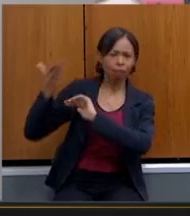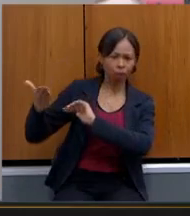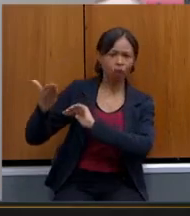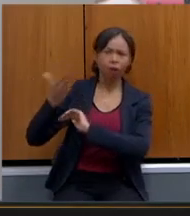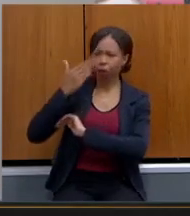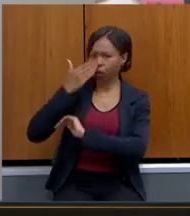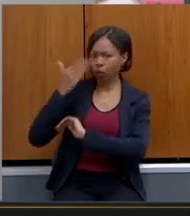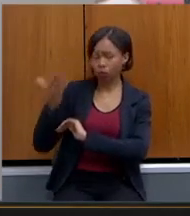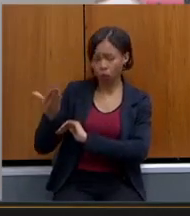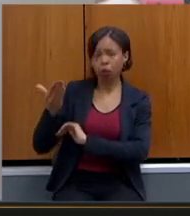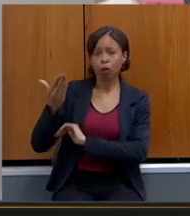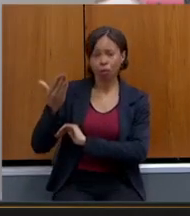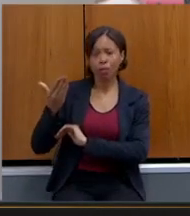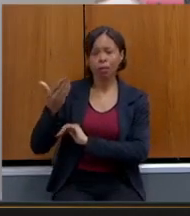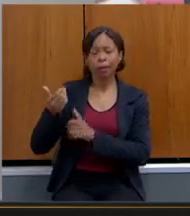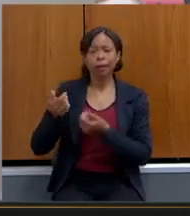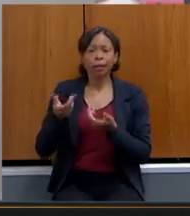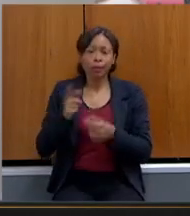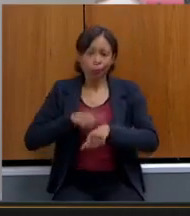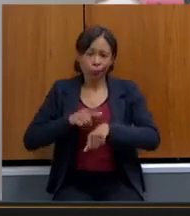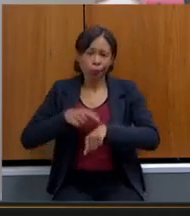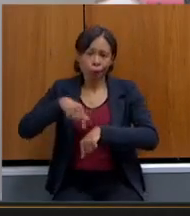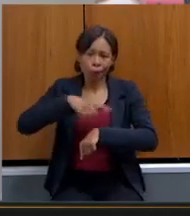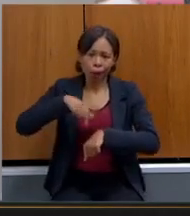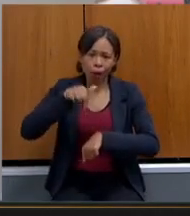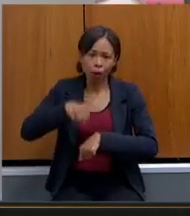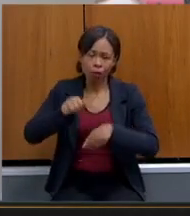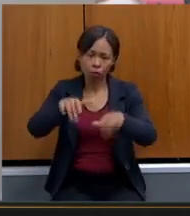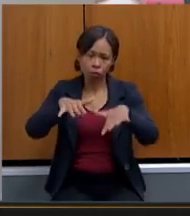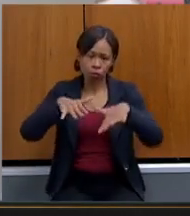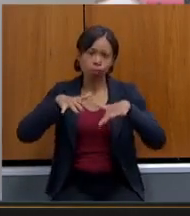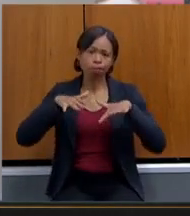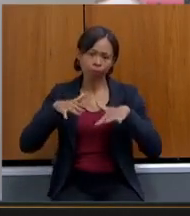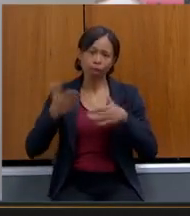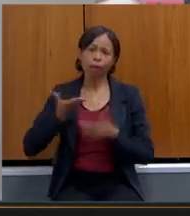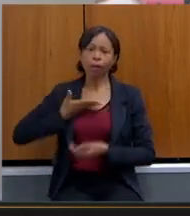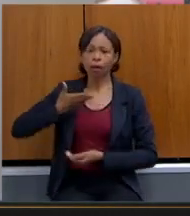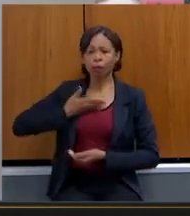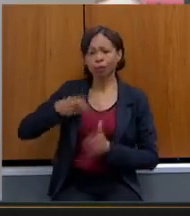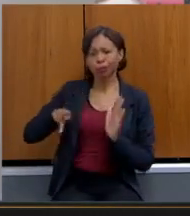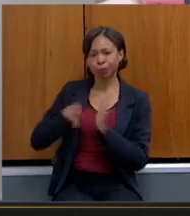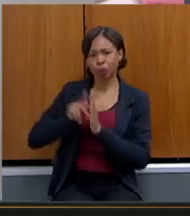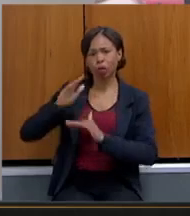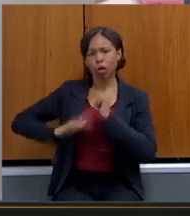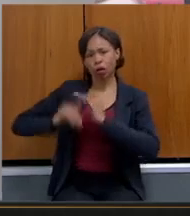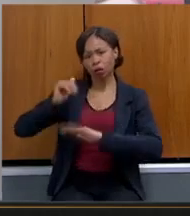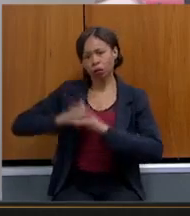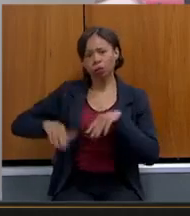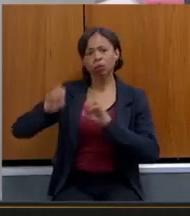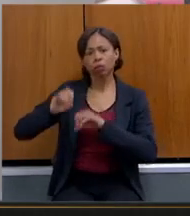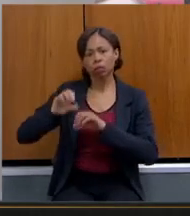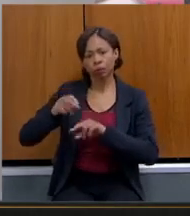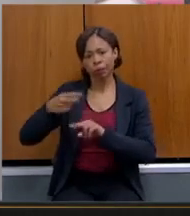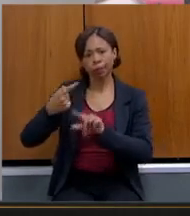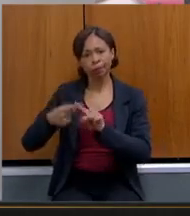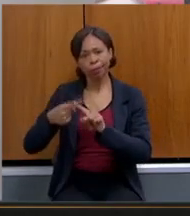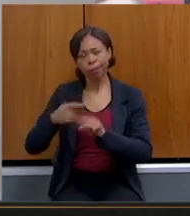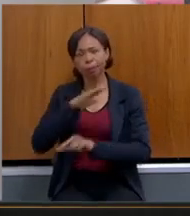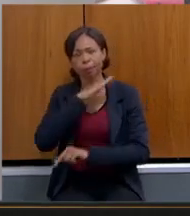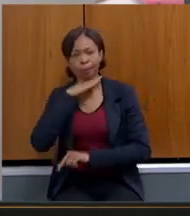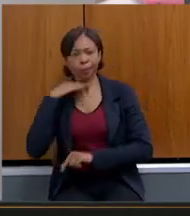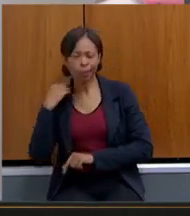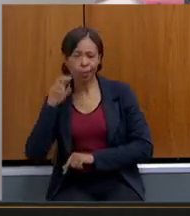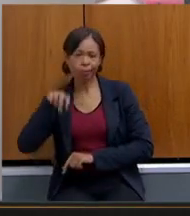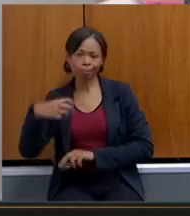aqui na porta acompanhando a nossa audiência pública de colegas profissionais de educação que faleceram porque o vídeo 19